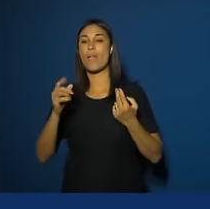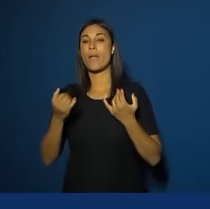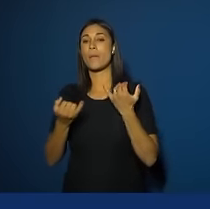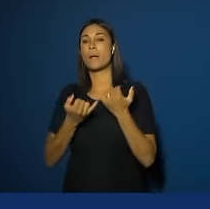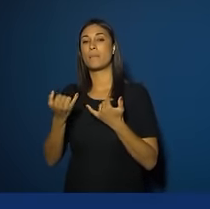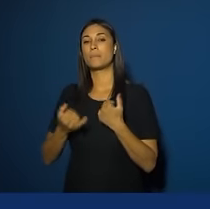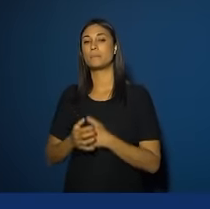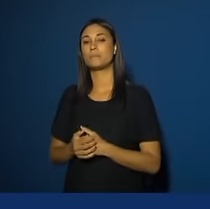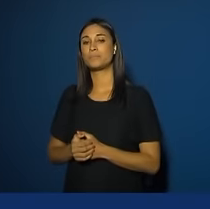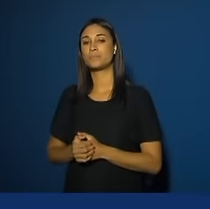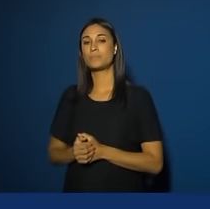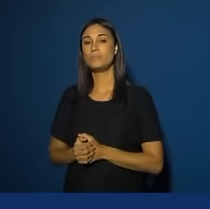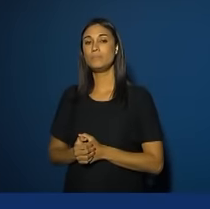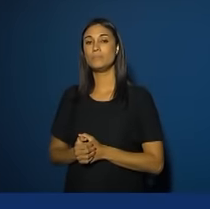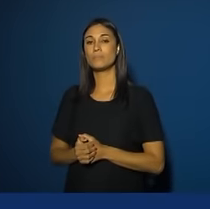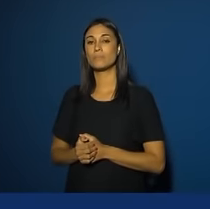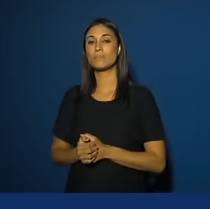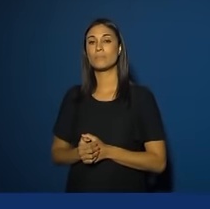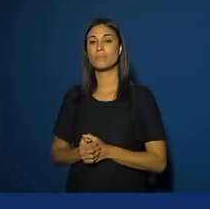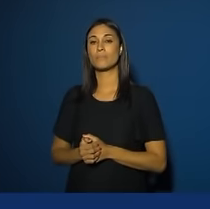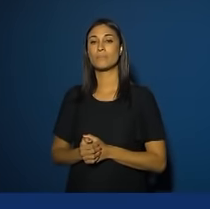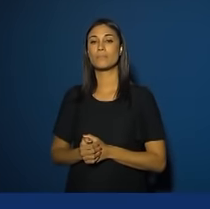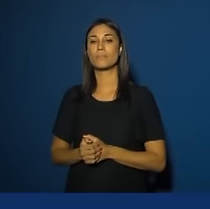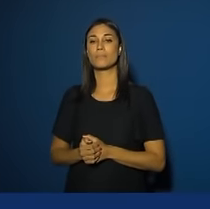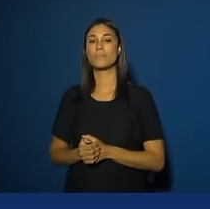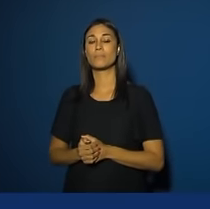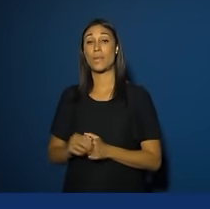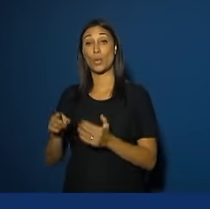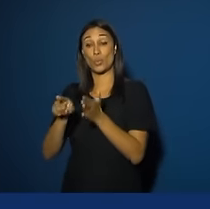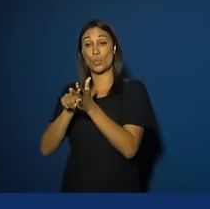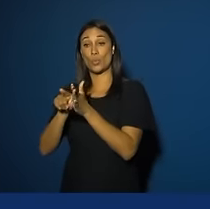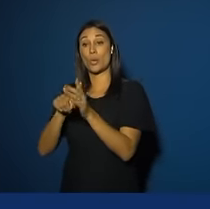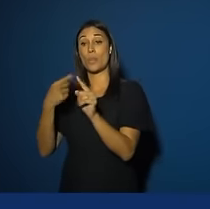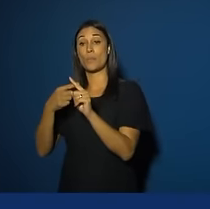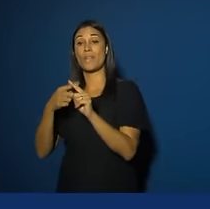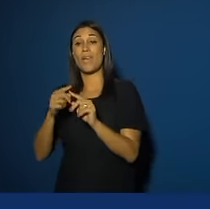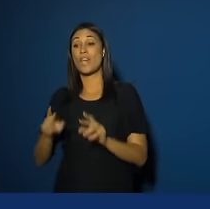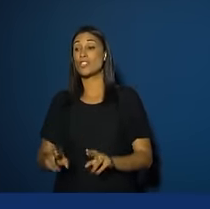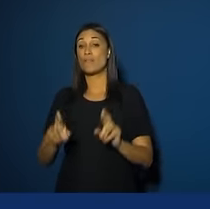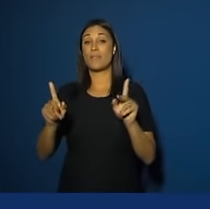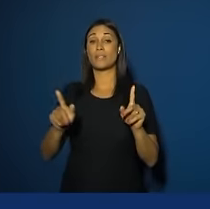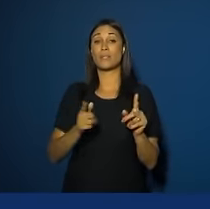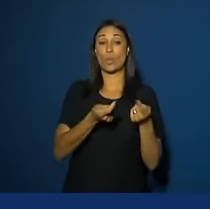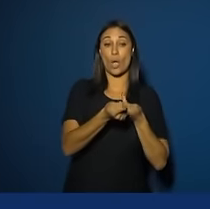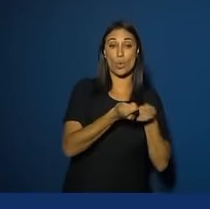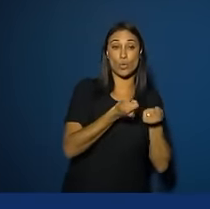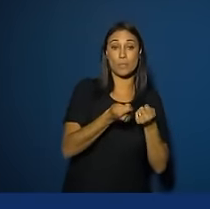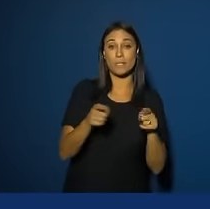brincadeira. Eu estou estressando isso, porque isso é justamente a diferença dos economistas e dos gestores.